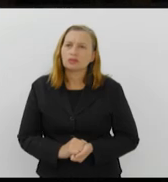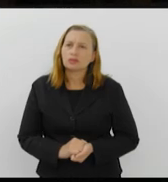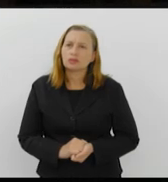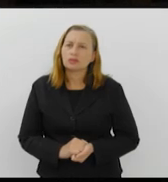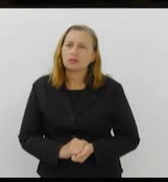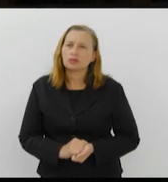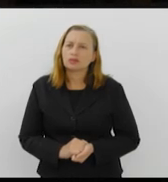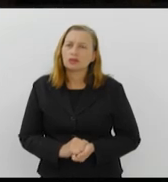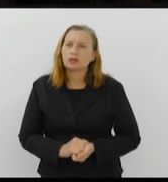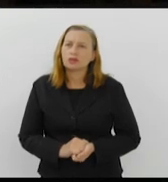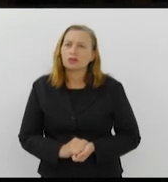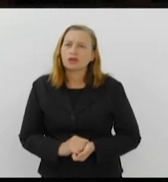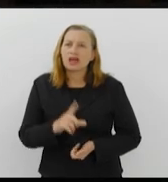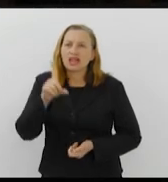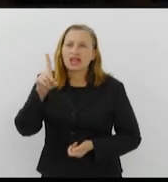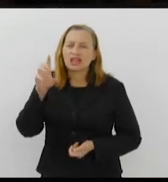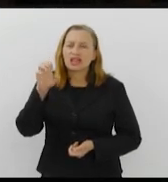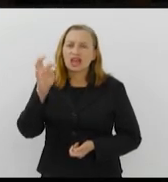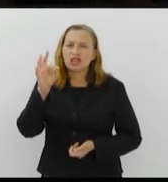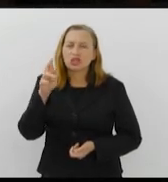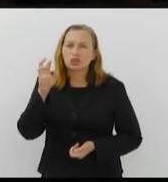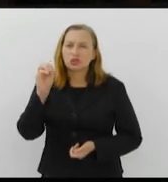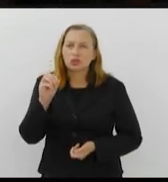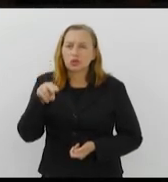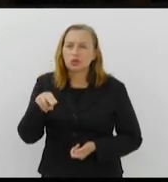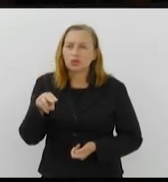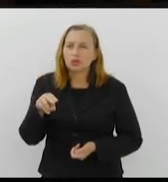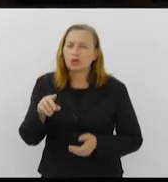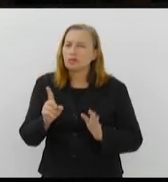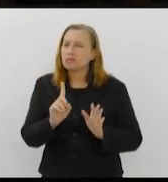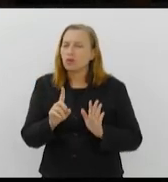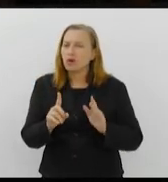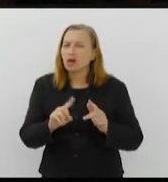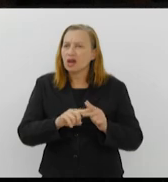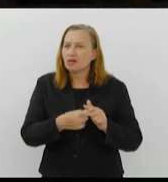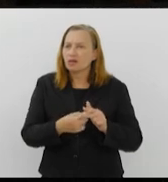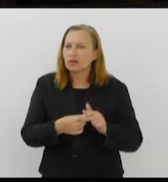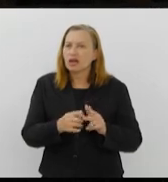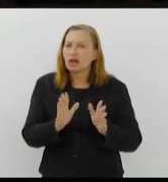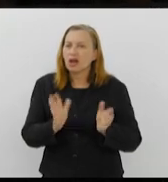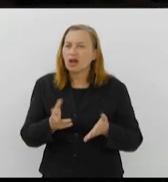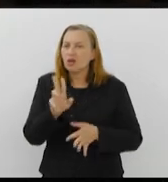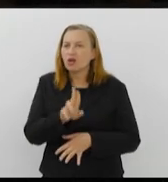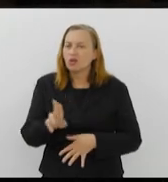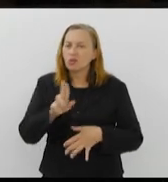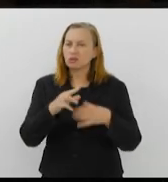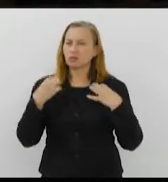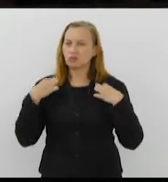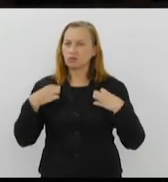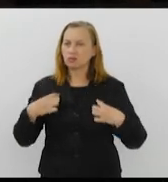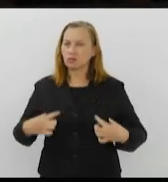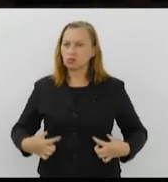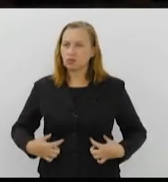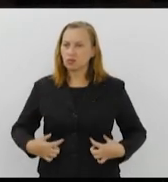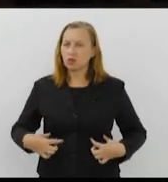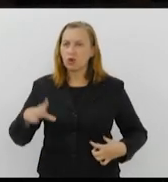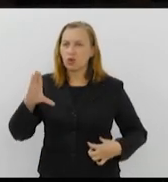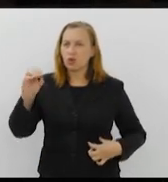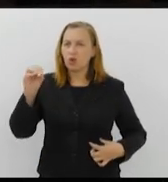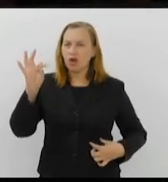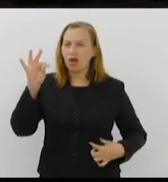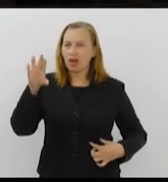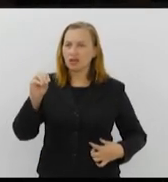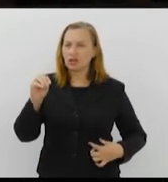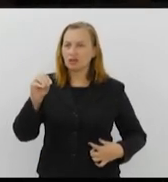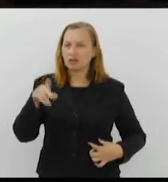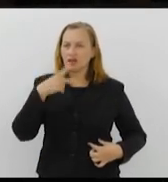O DETRO, além de não ser regulamentado pela Agência Nacional, deputado Renan Jordi, eles agora usam um colete, se